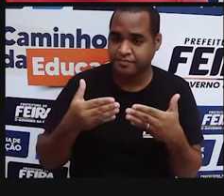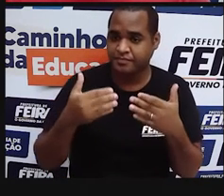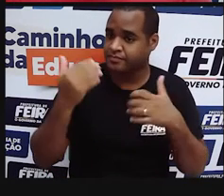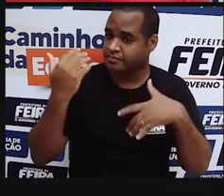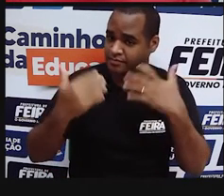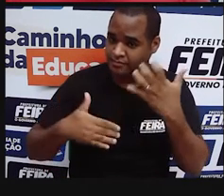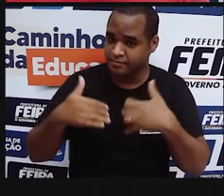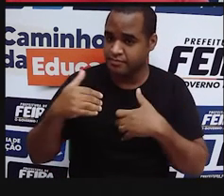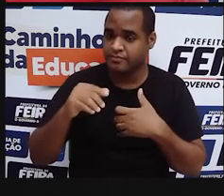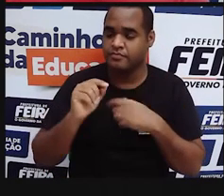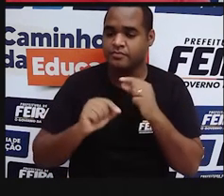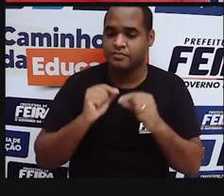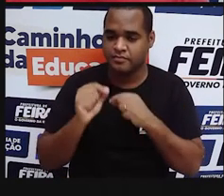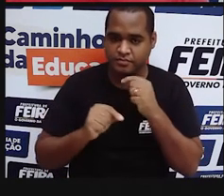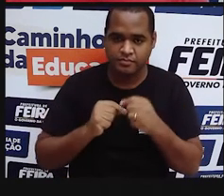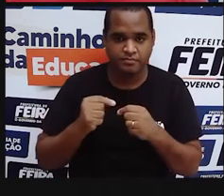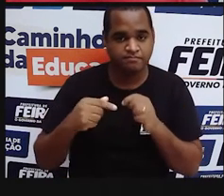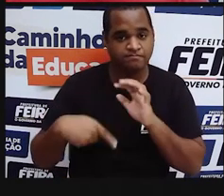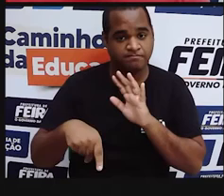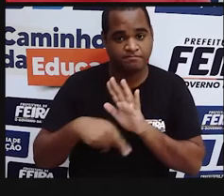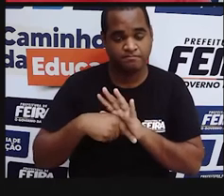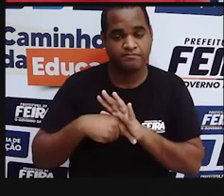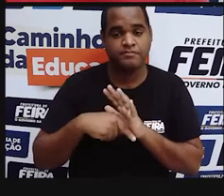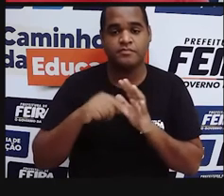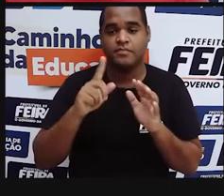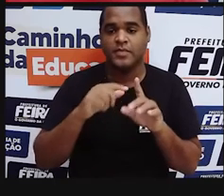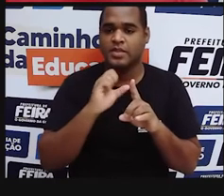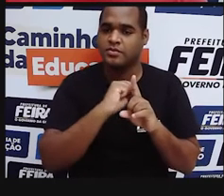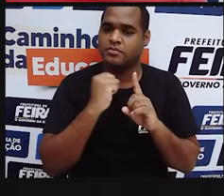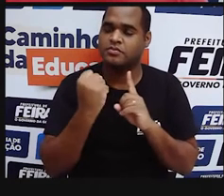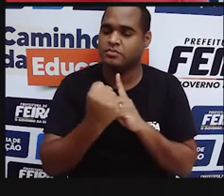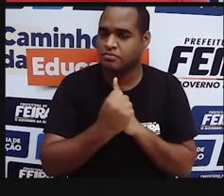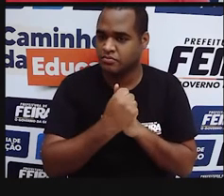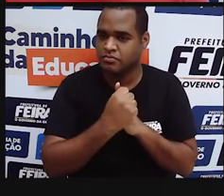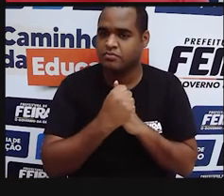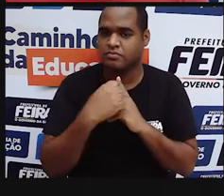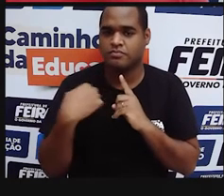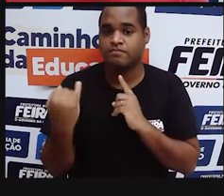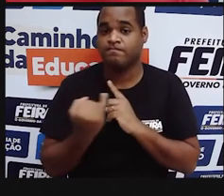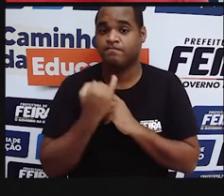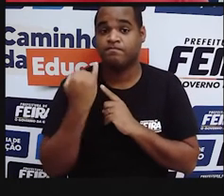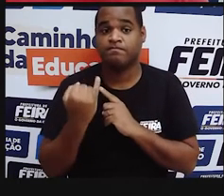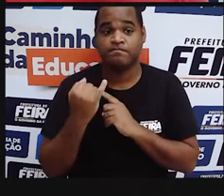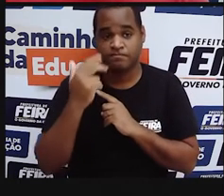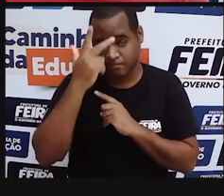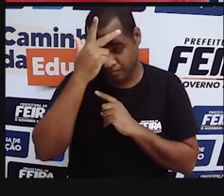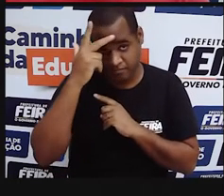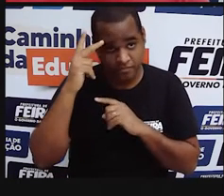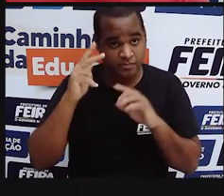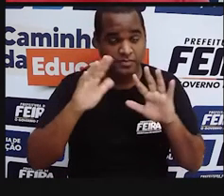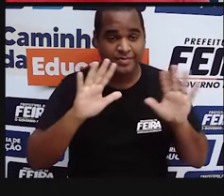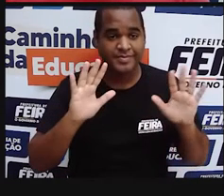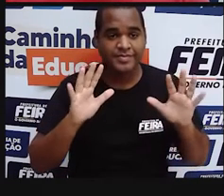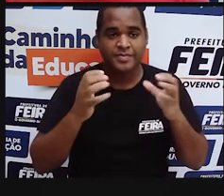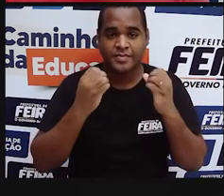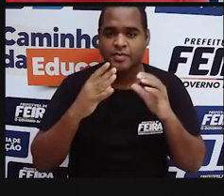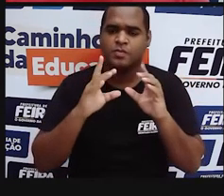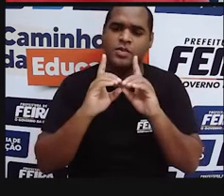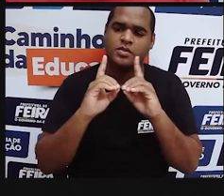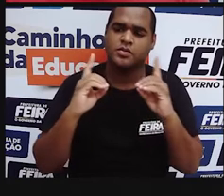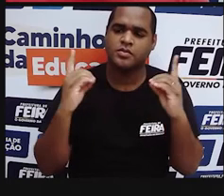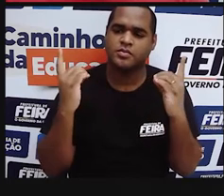para os problemas que a gente tem na nossa própria sociedade hoje em dia. Pessoal,